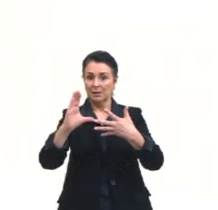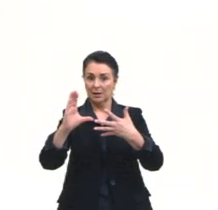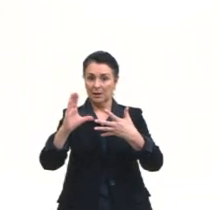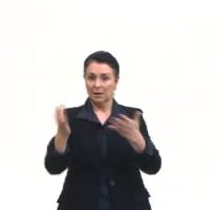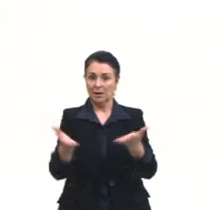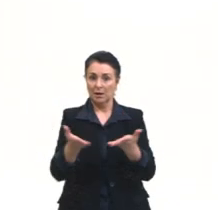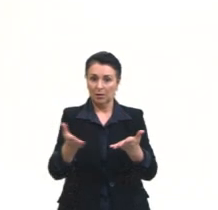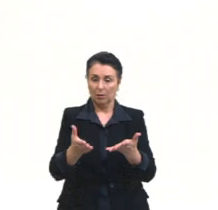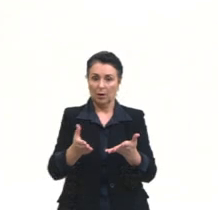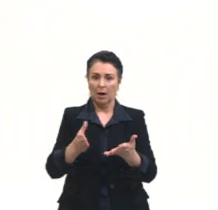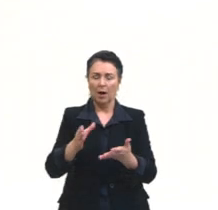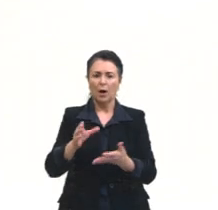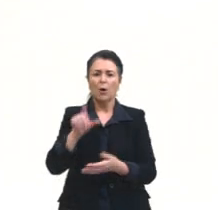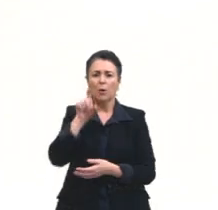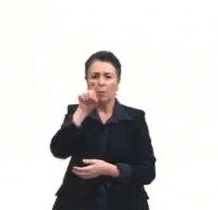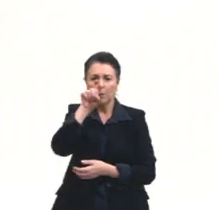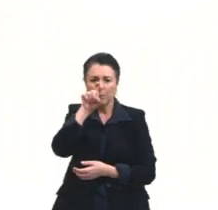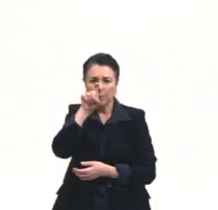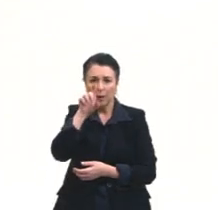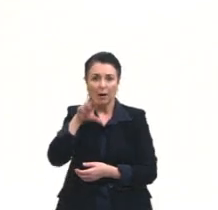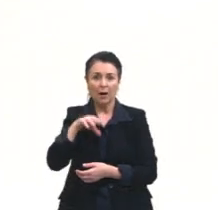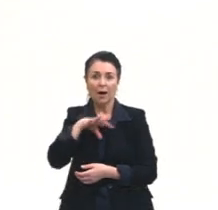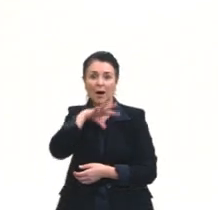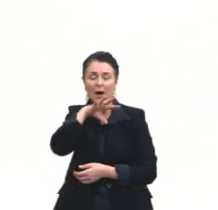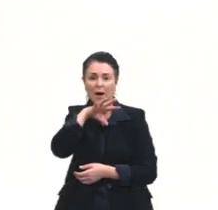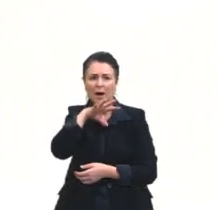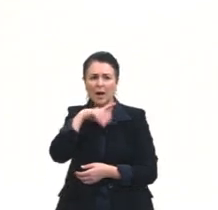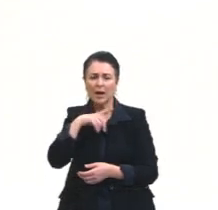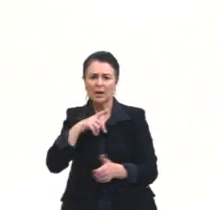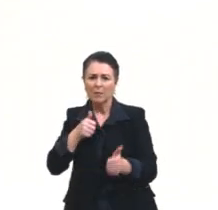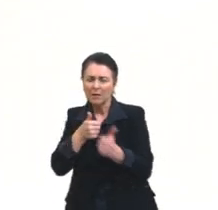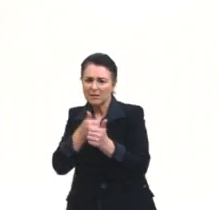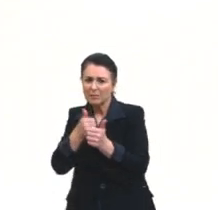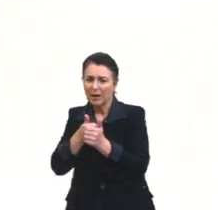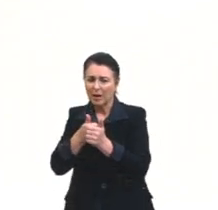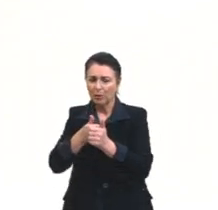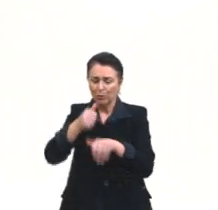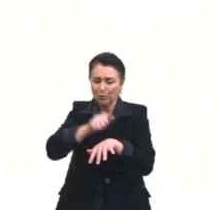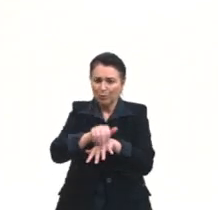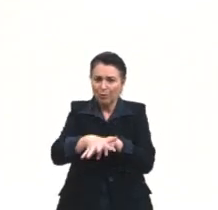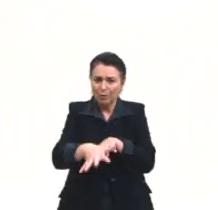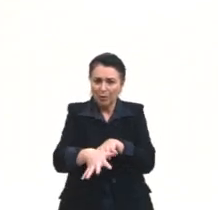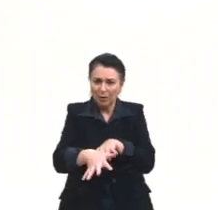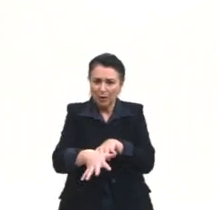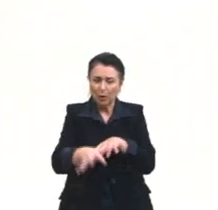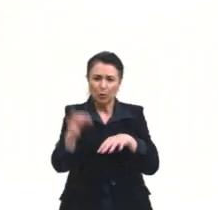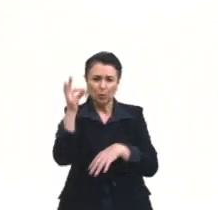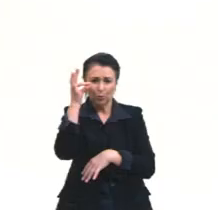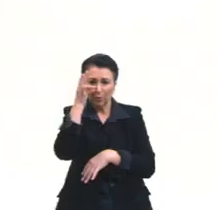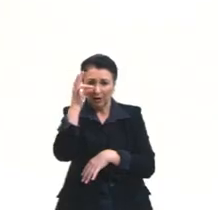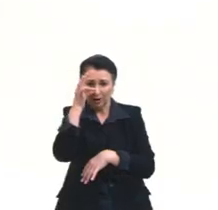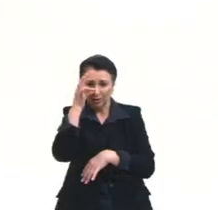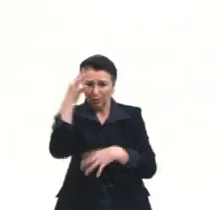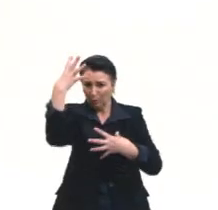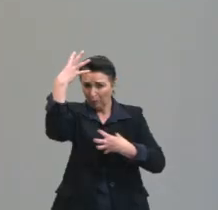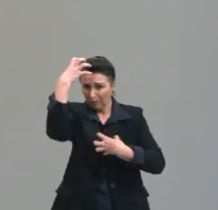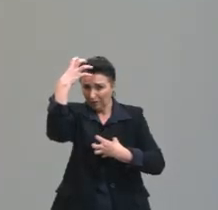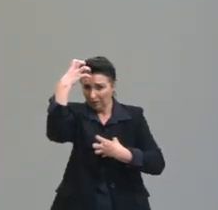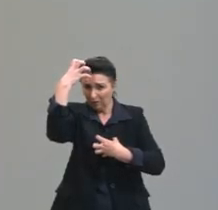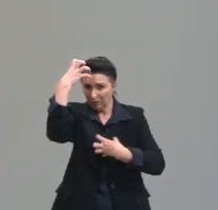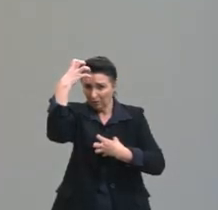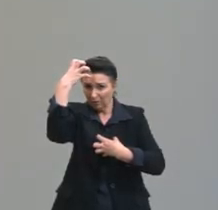o papagaio é mais próximo filogeneticamente do rato do que do macaco vamos lá catar o